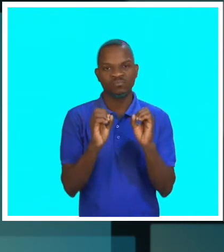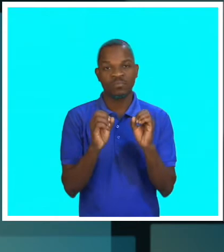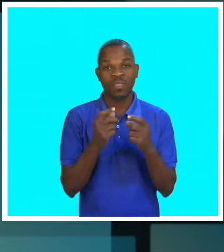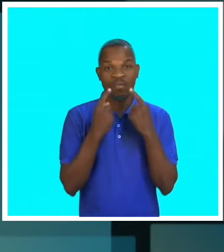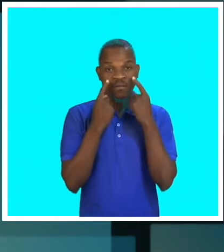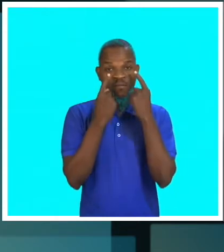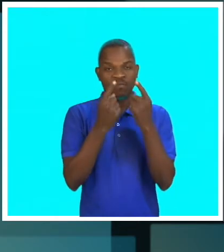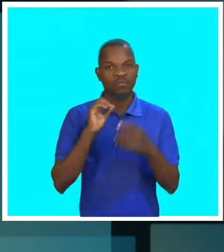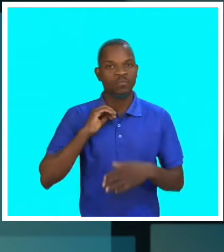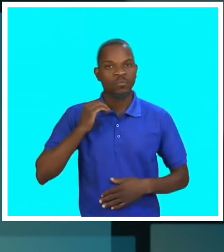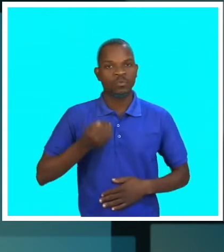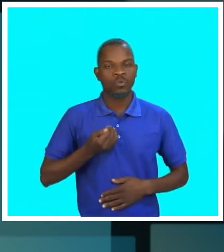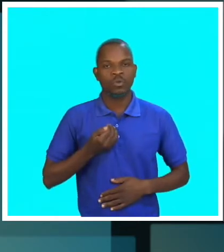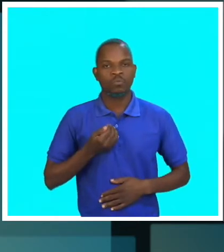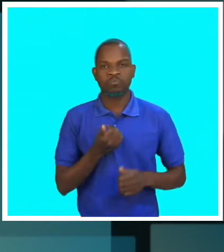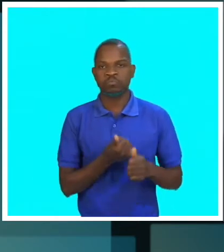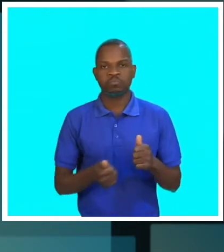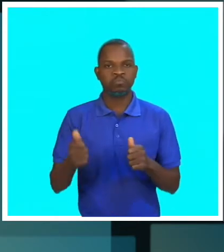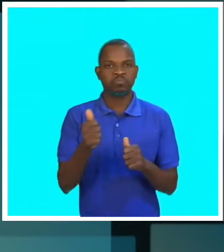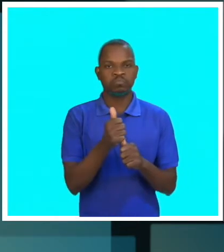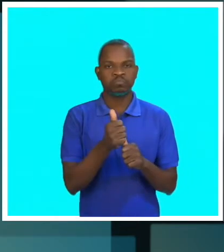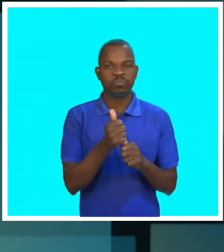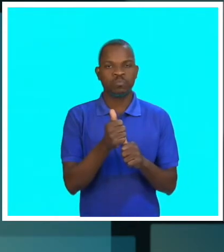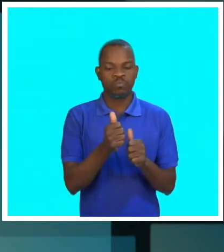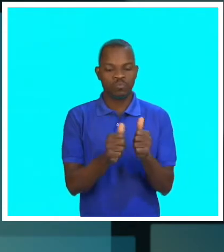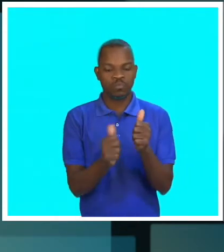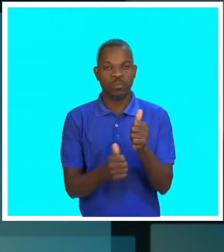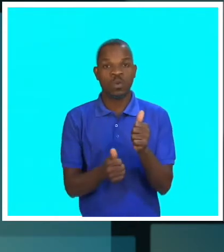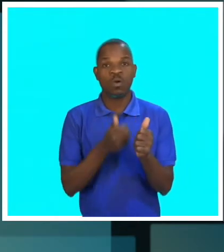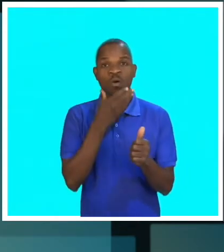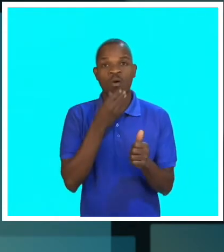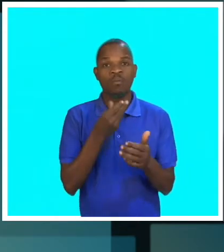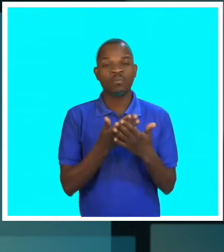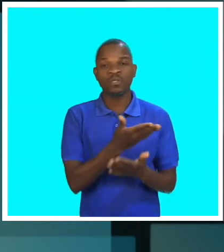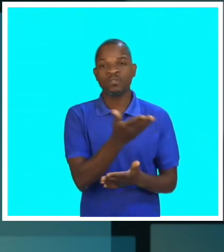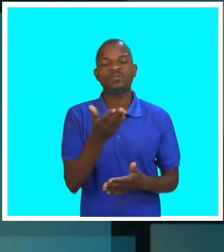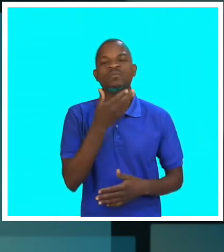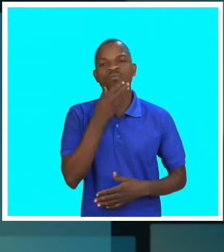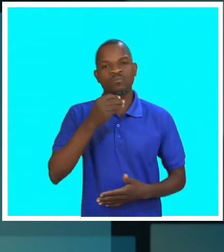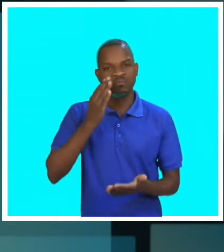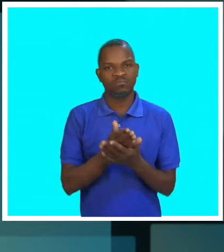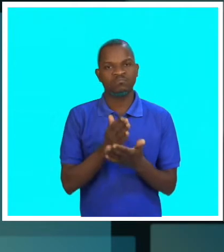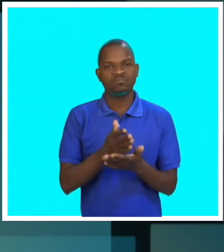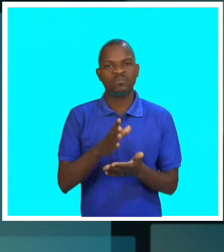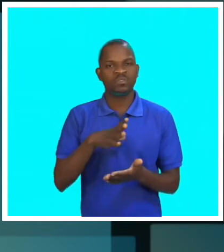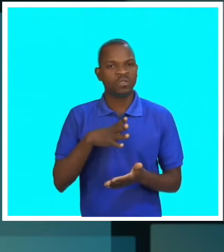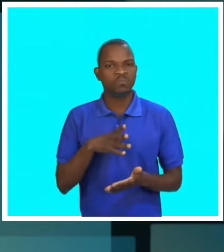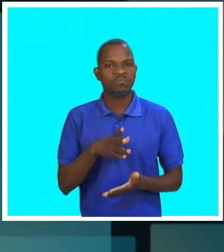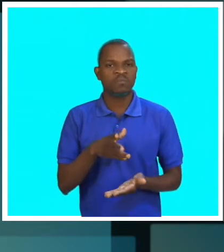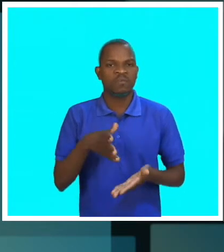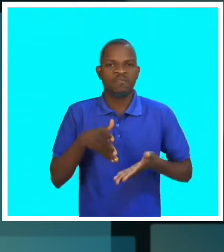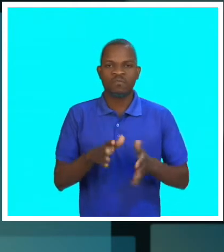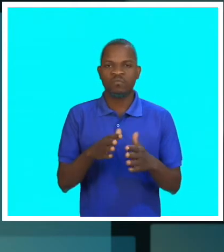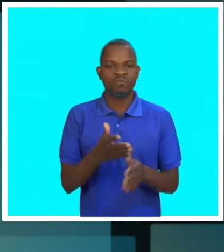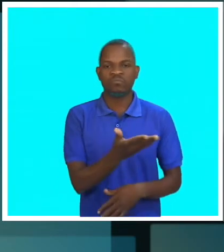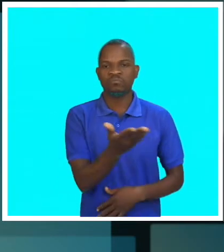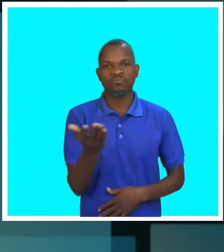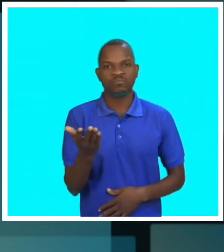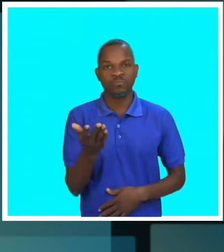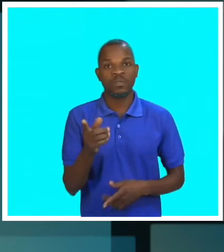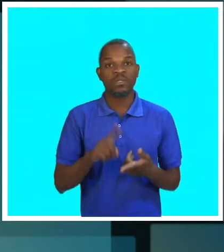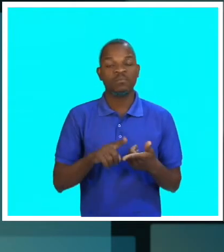a sociedade não estava habituada a ver uma mulher a liderar homens. Porque não são meninos, são homens, são pais de